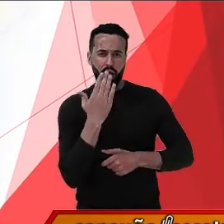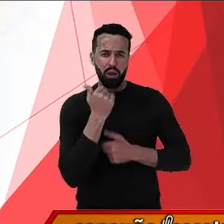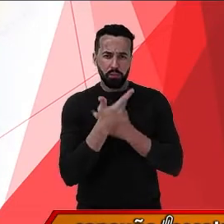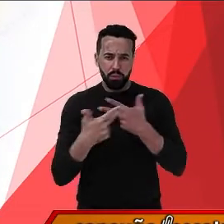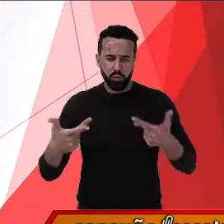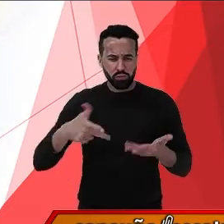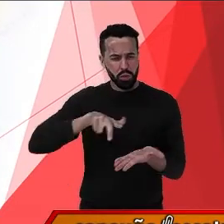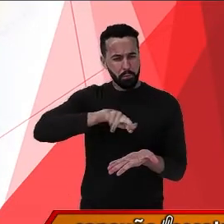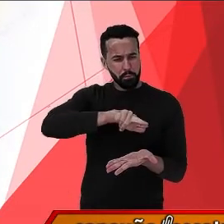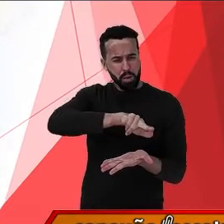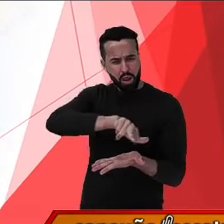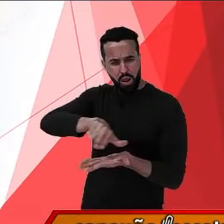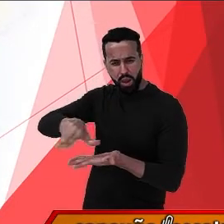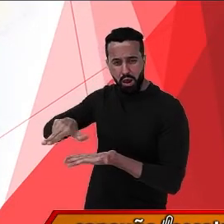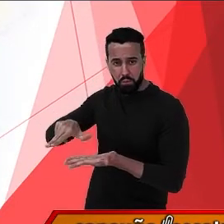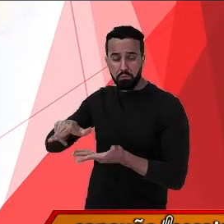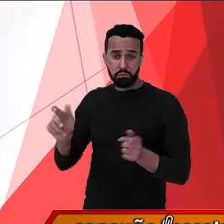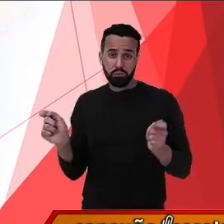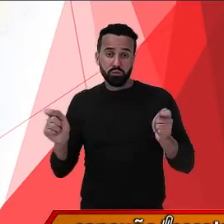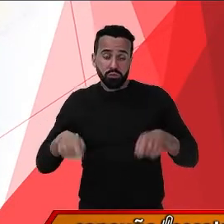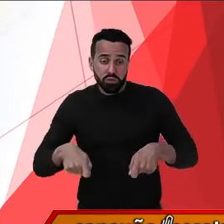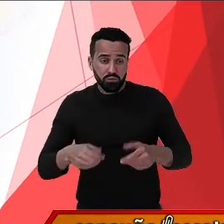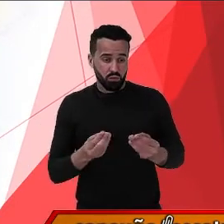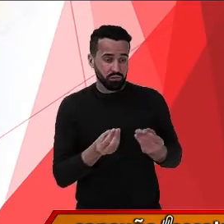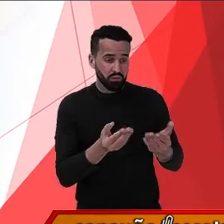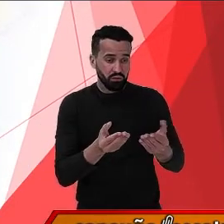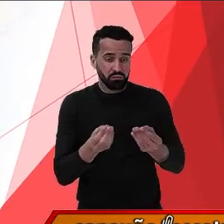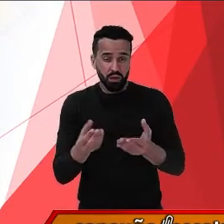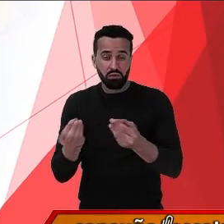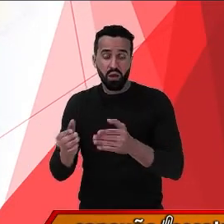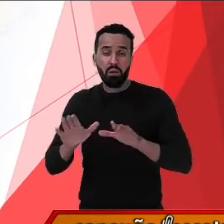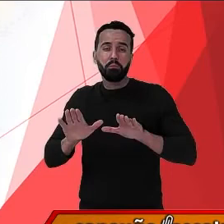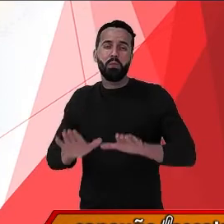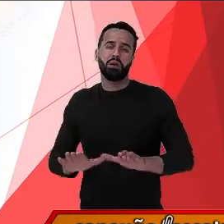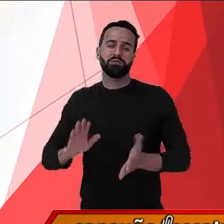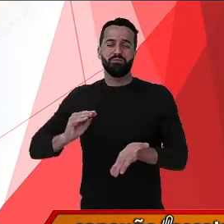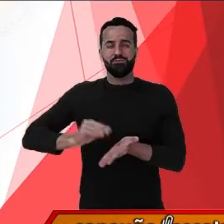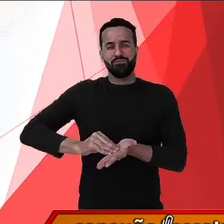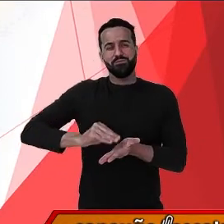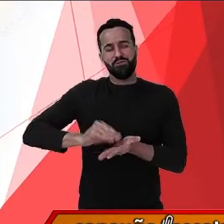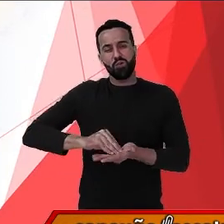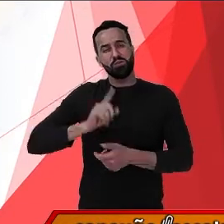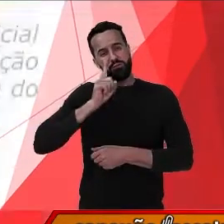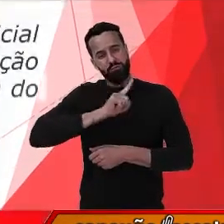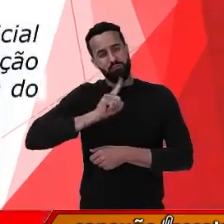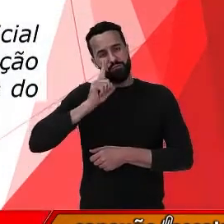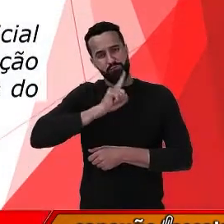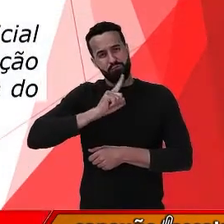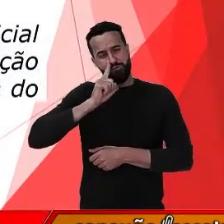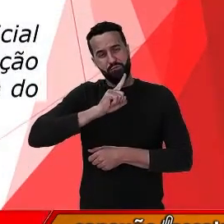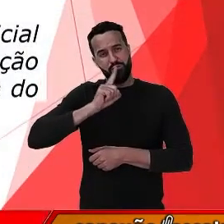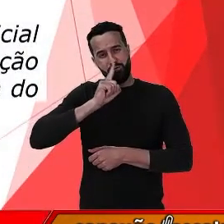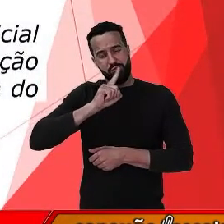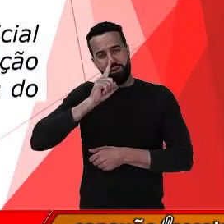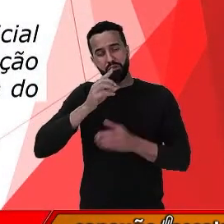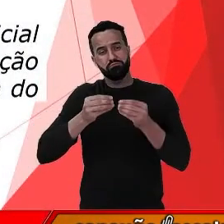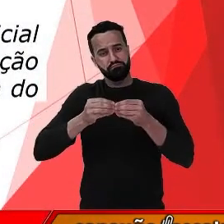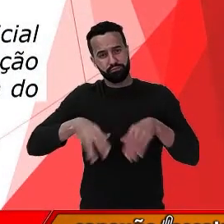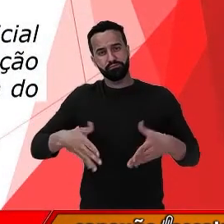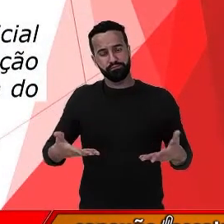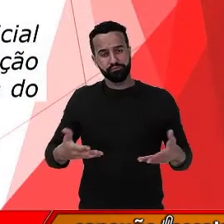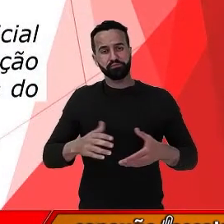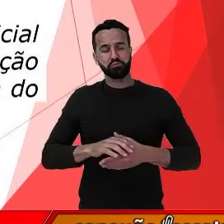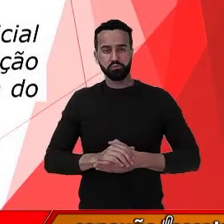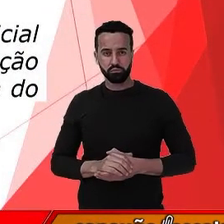alimentos necessária para alimentar toda a sua população. Bom, em